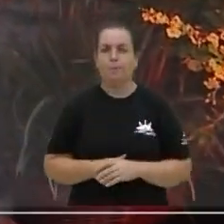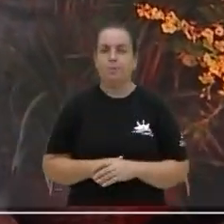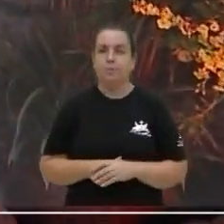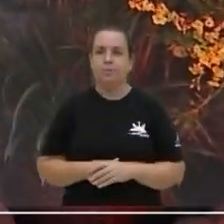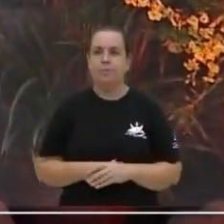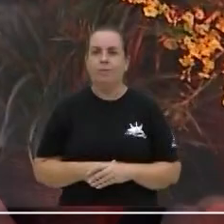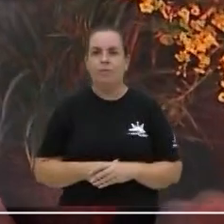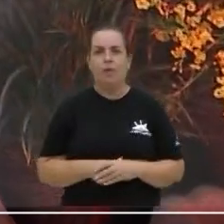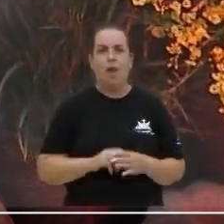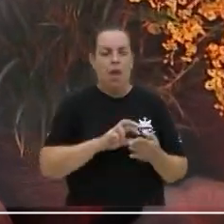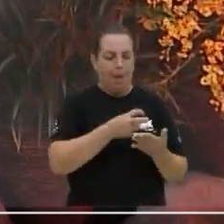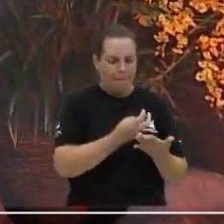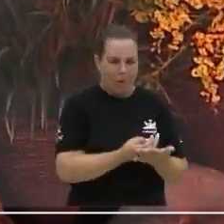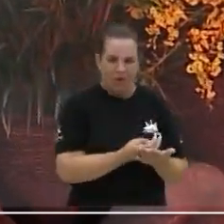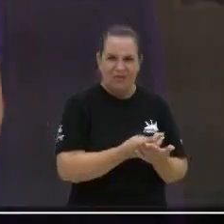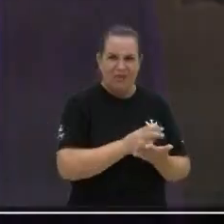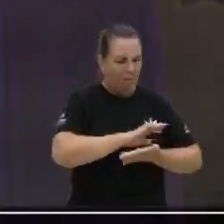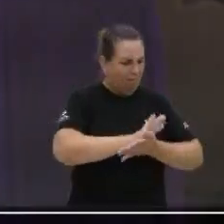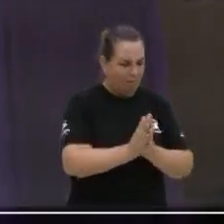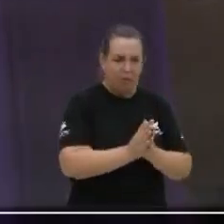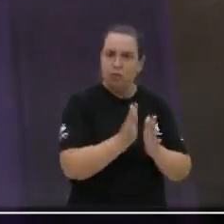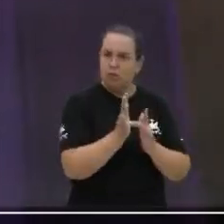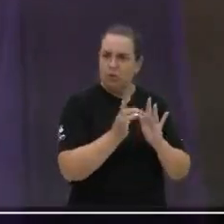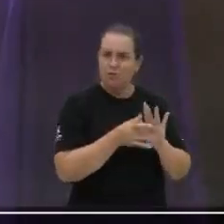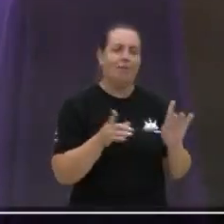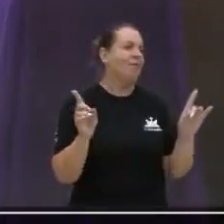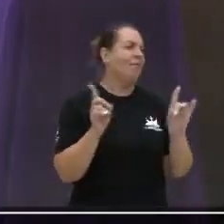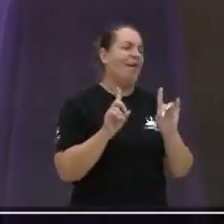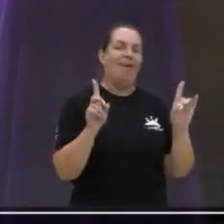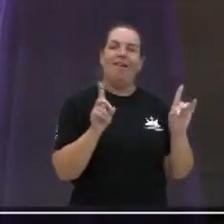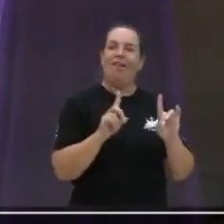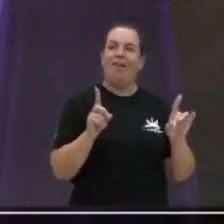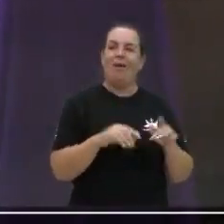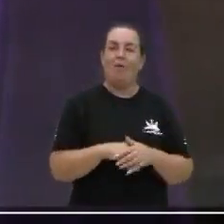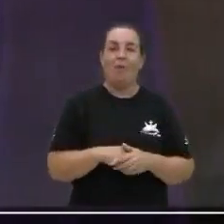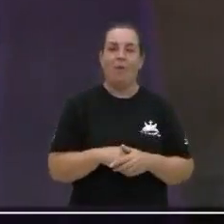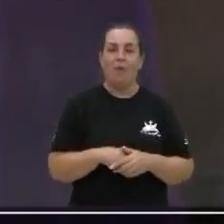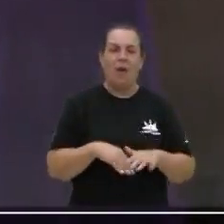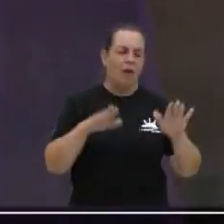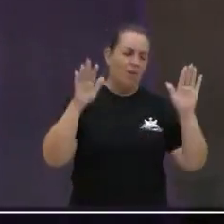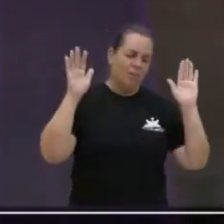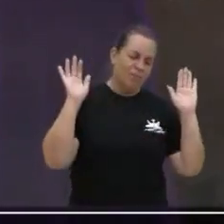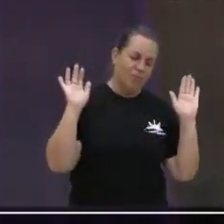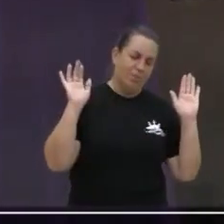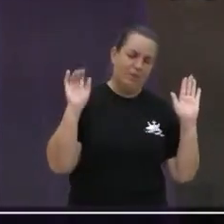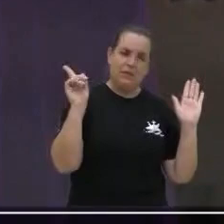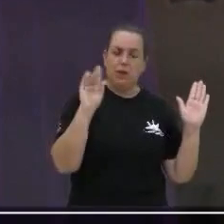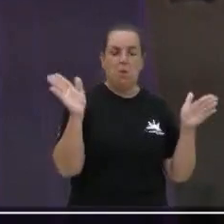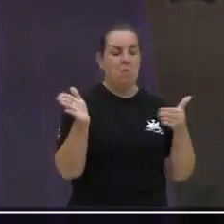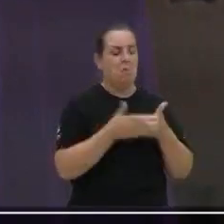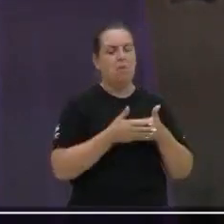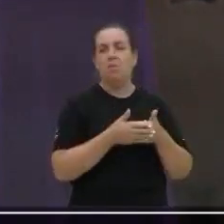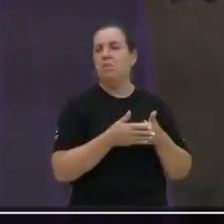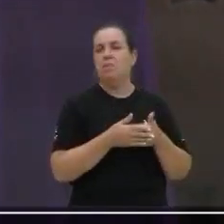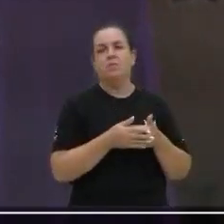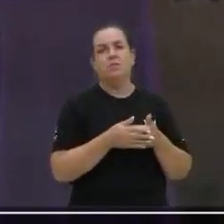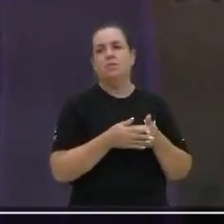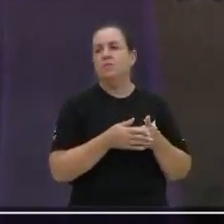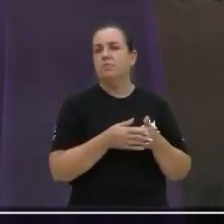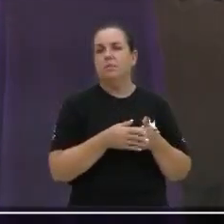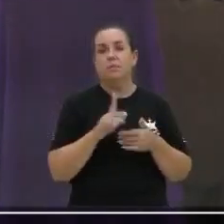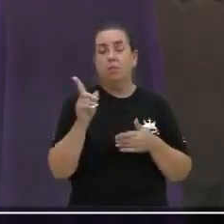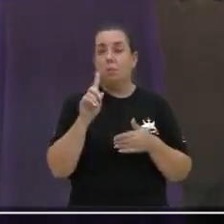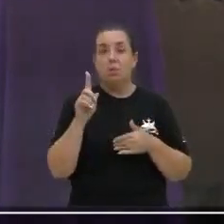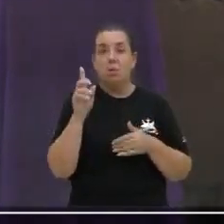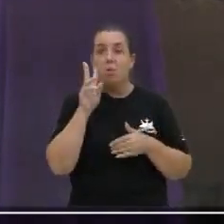A morte não o derrubou, a morte não o fechou. Não fique olhando de